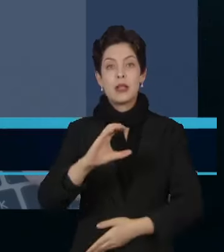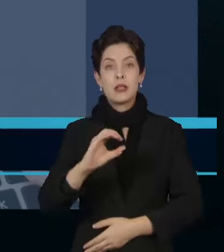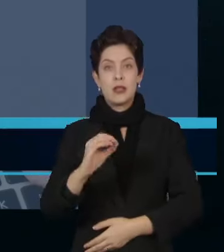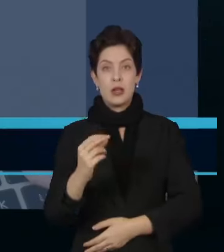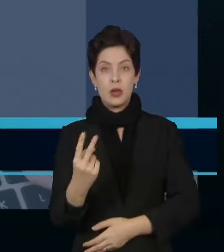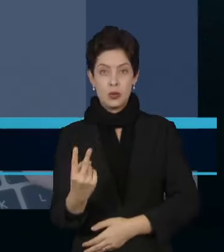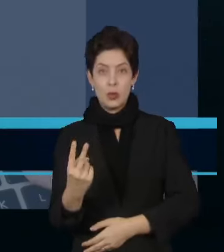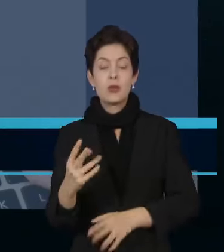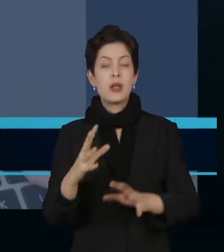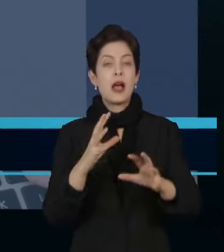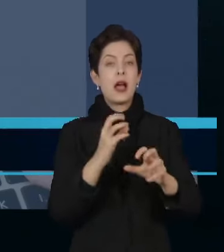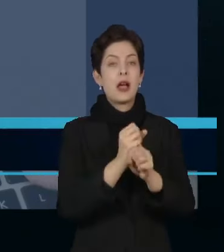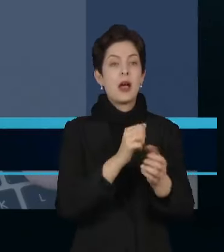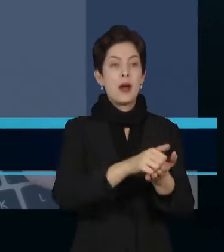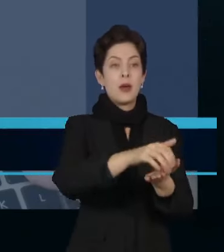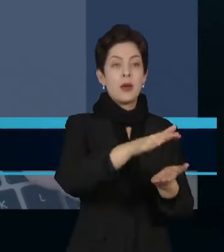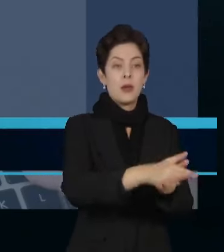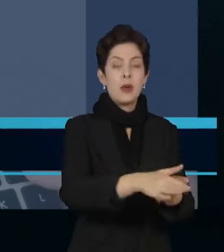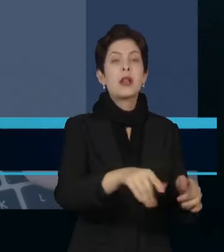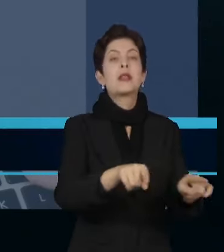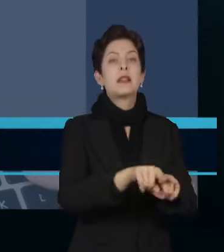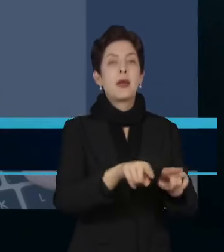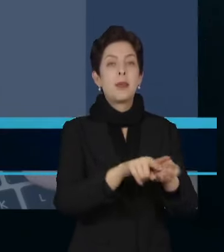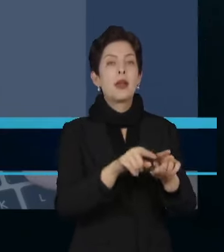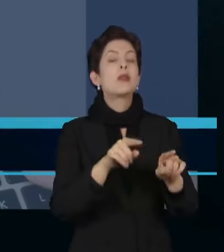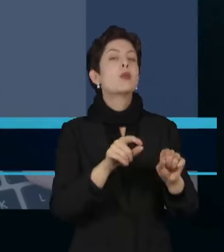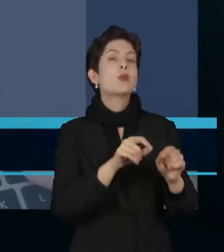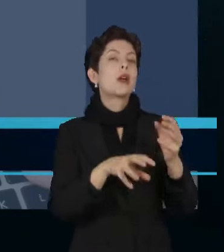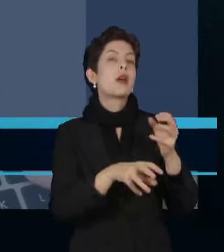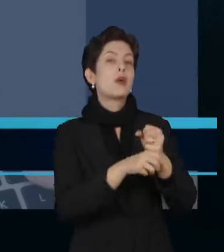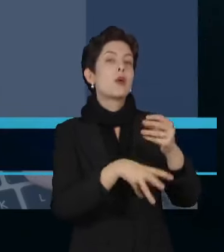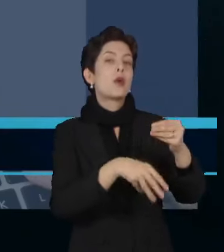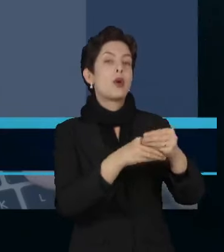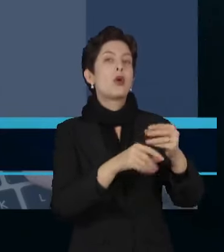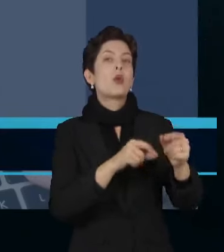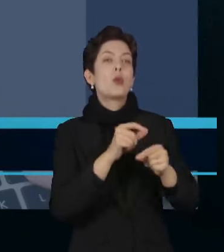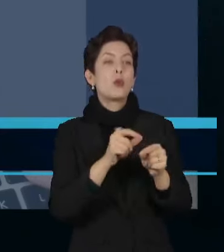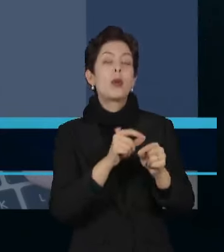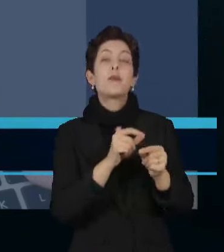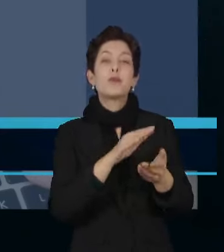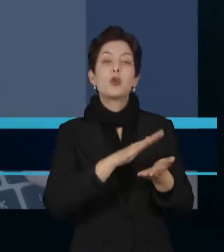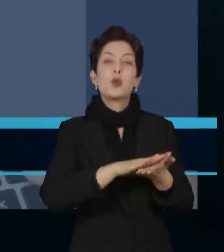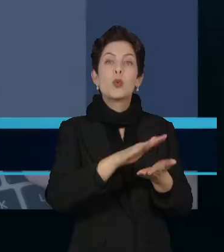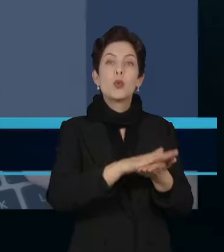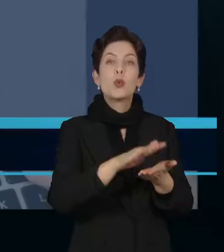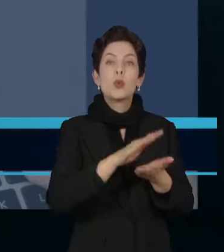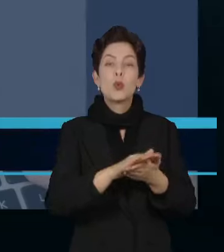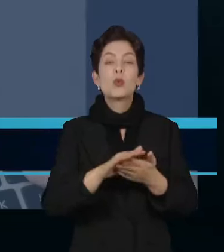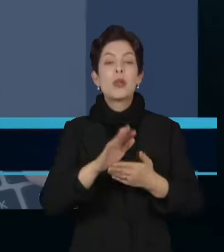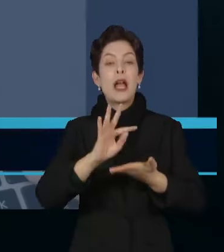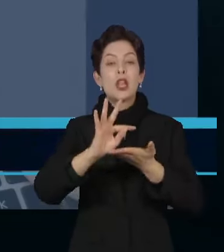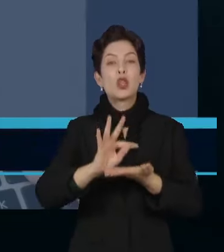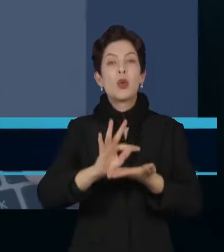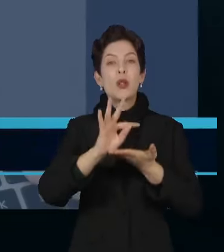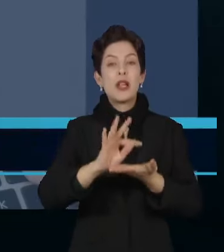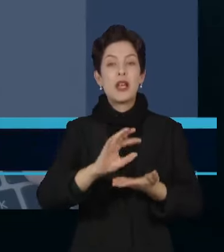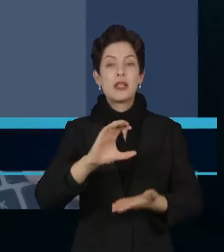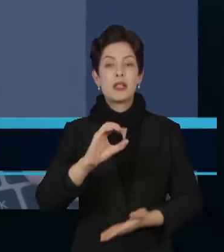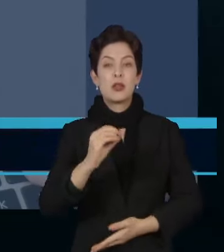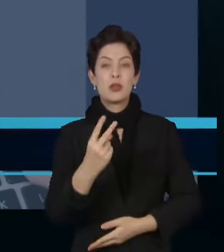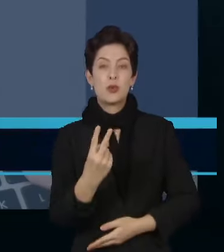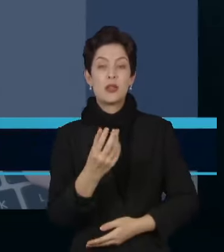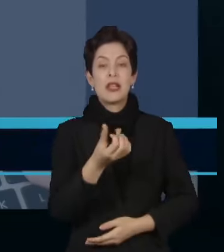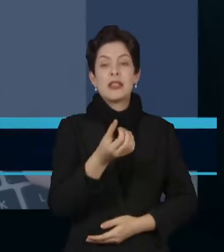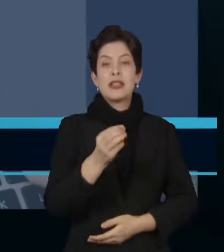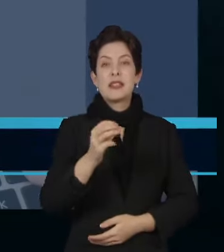disso o cálculo da multa também levou em conta o custo social de cada tonelada de carbono fixado em 60